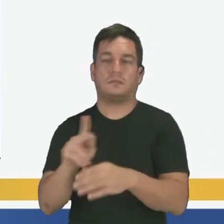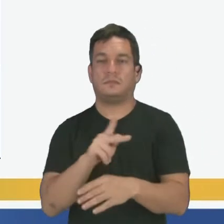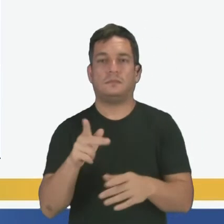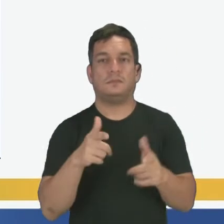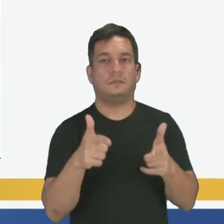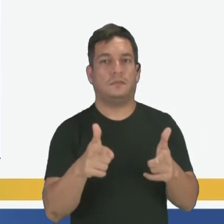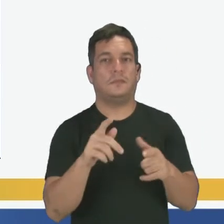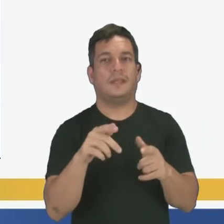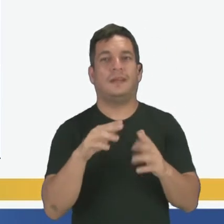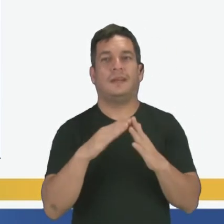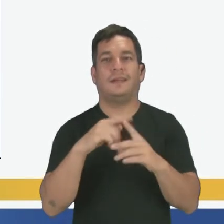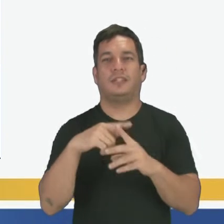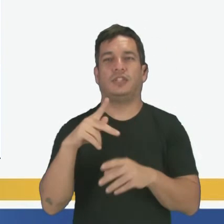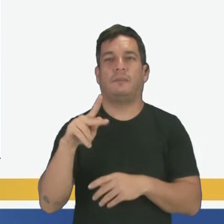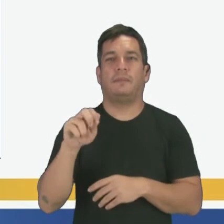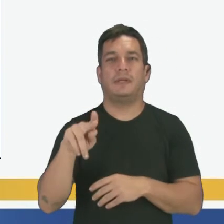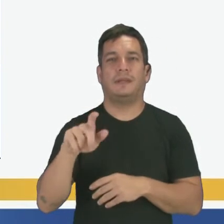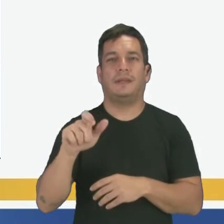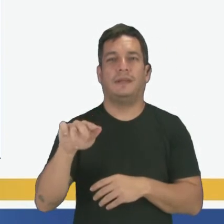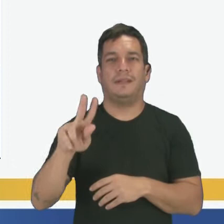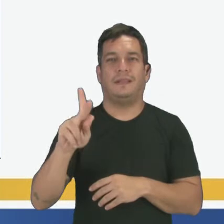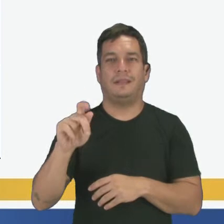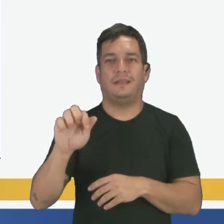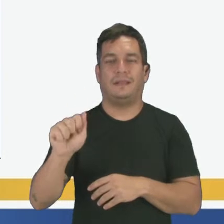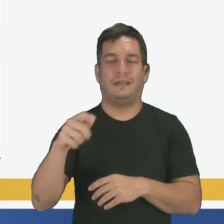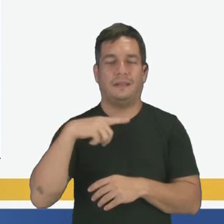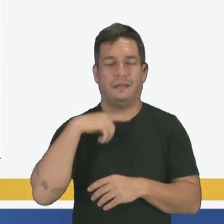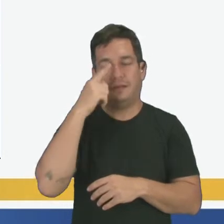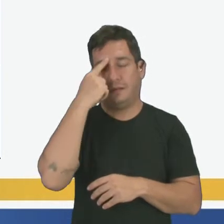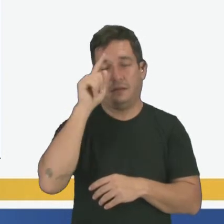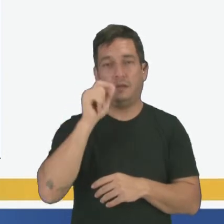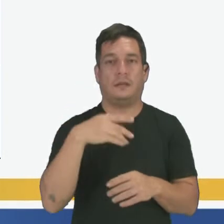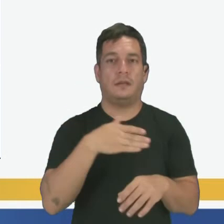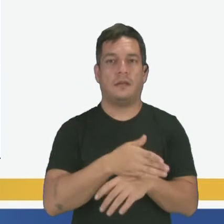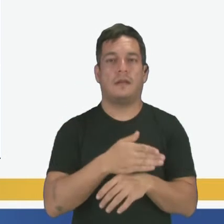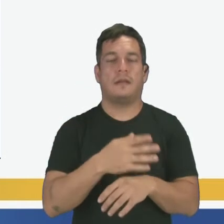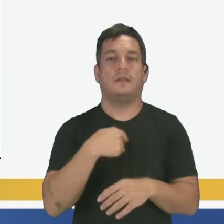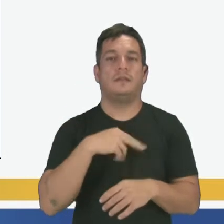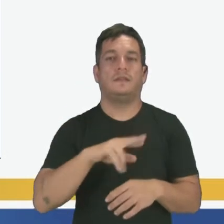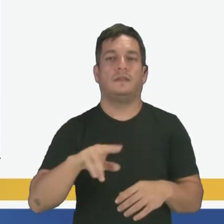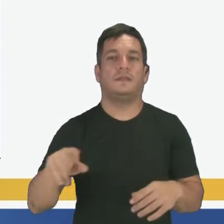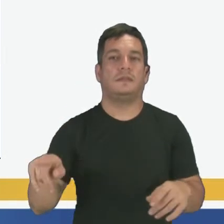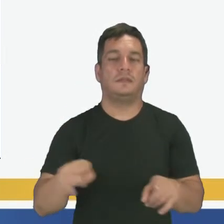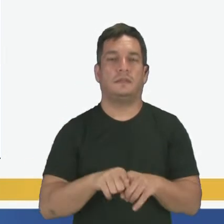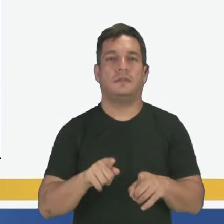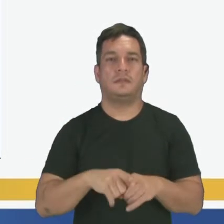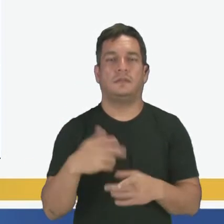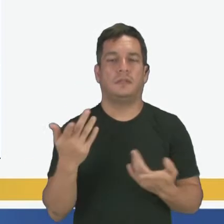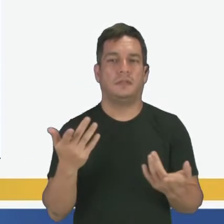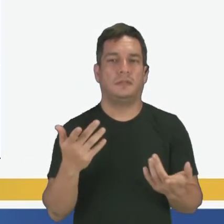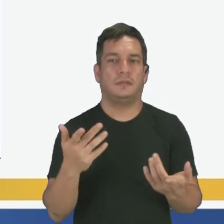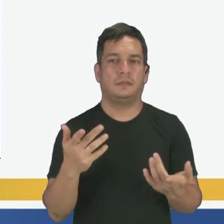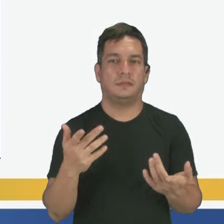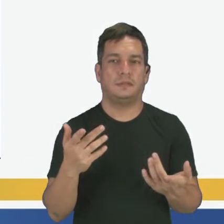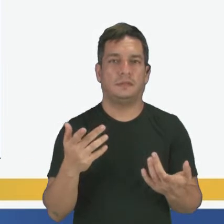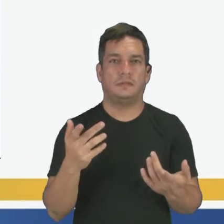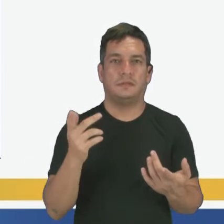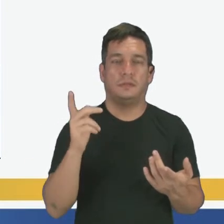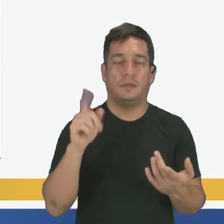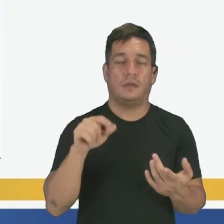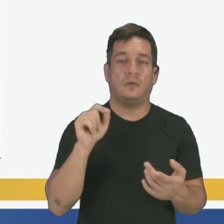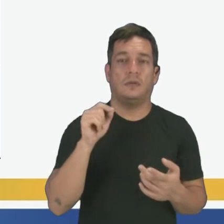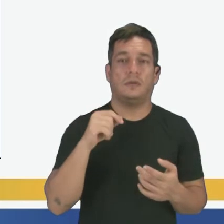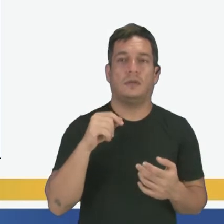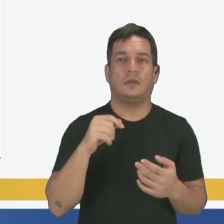de panelinha, né? Aquele grupinho que comuna com a ideia e quem entra diferente, às vezes, é taxado, né, de